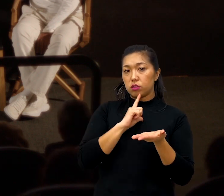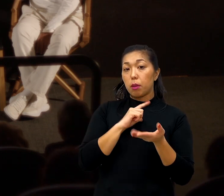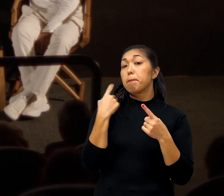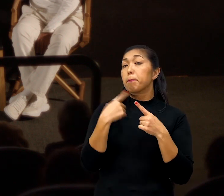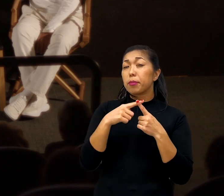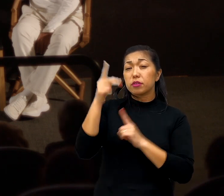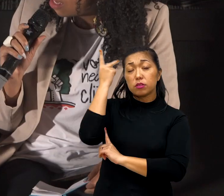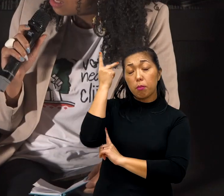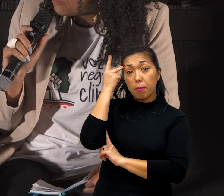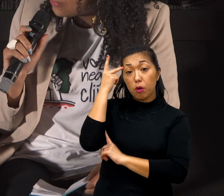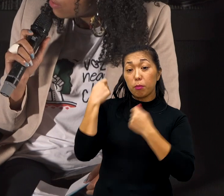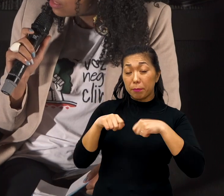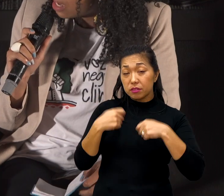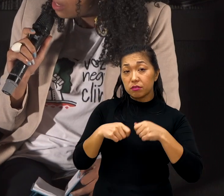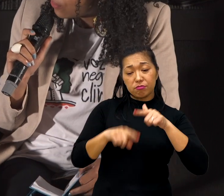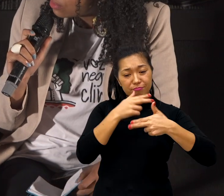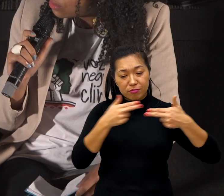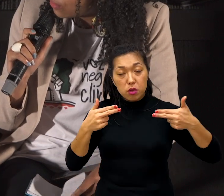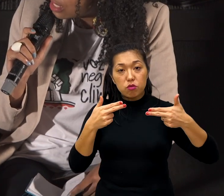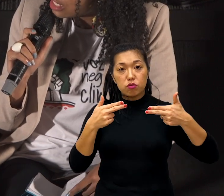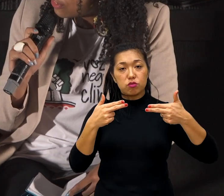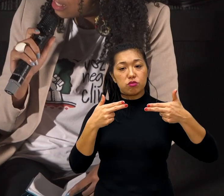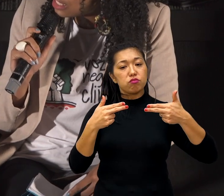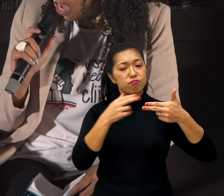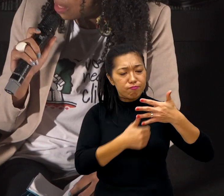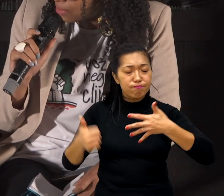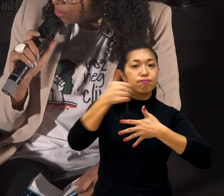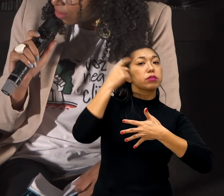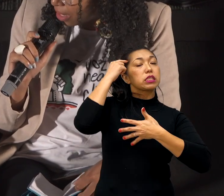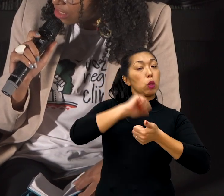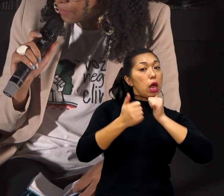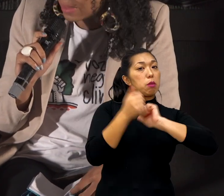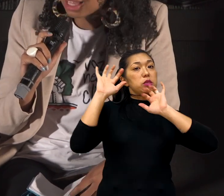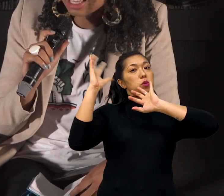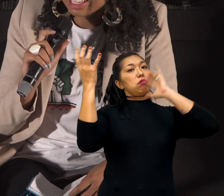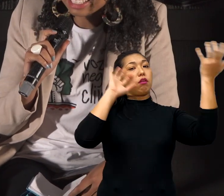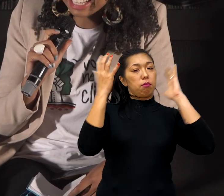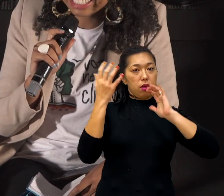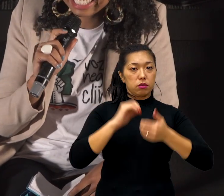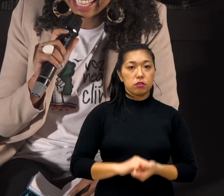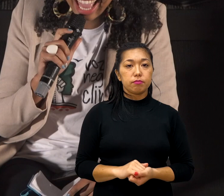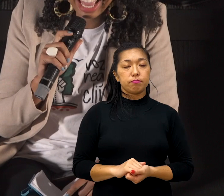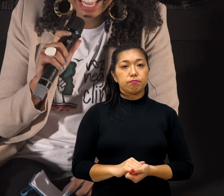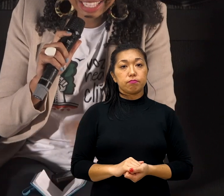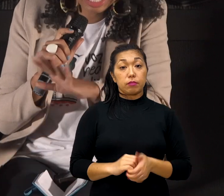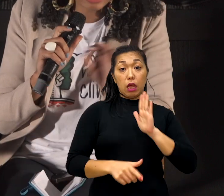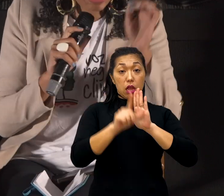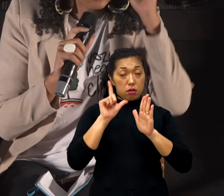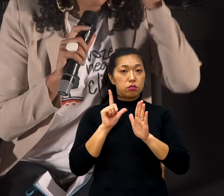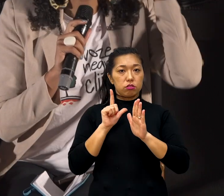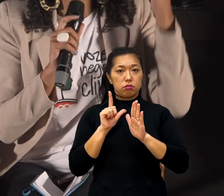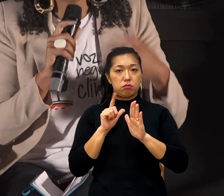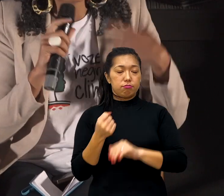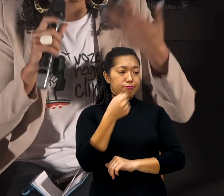São Paulo precisa priorizar recursos quando a gente fala de adaptação climática? Gente, antes de